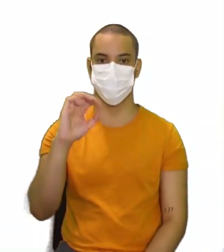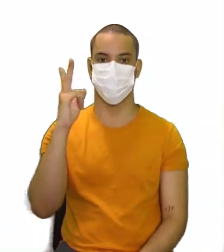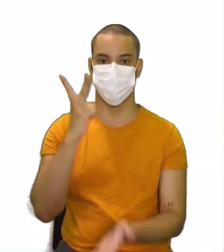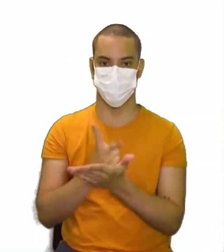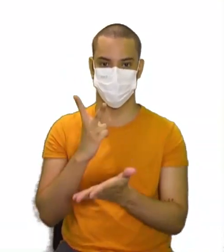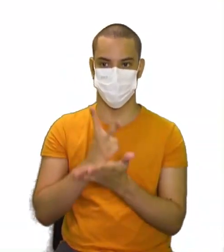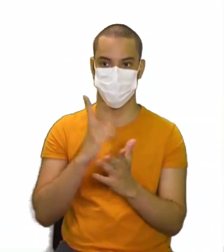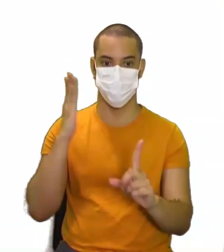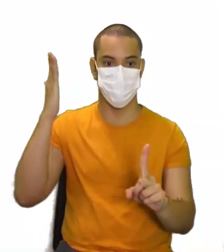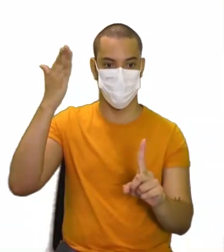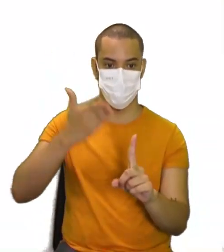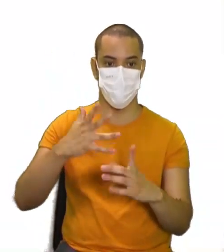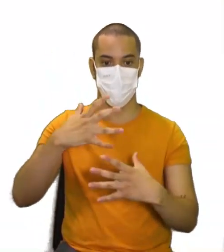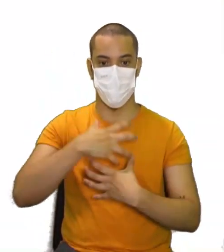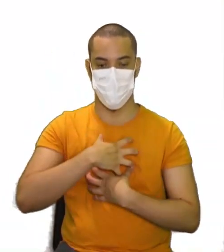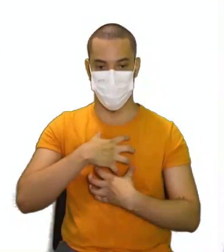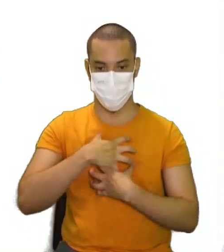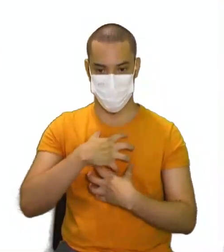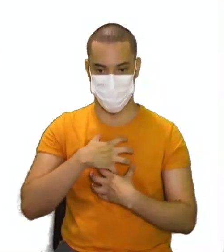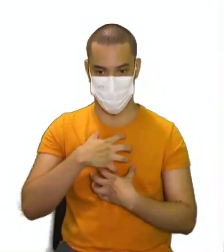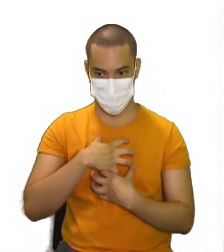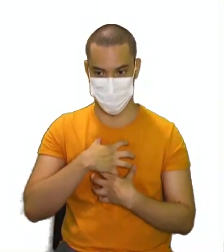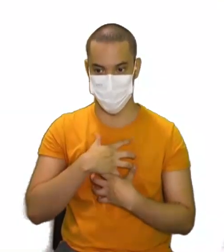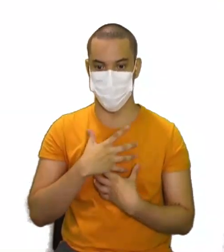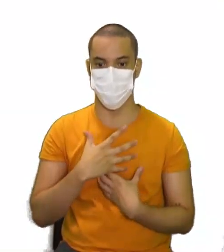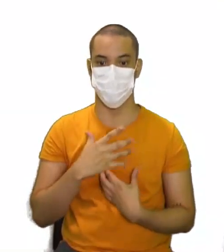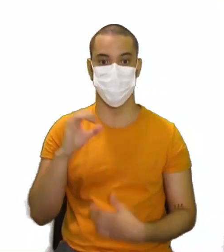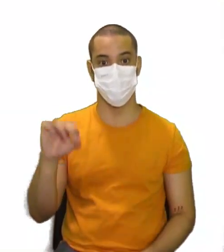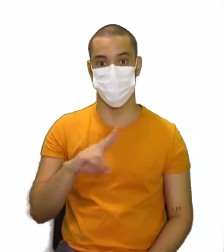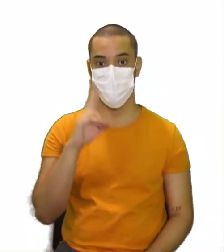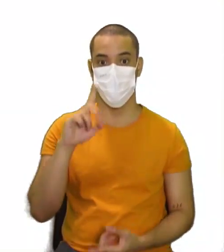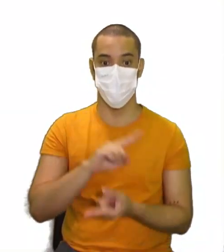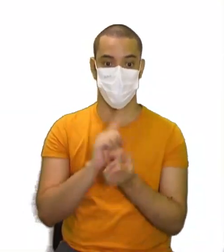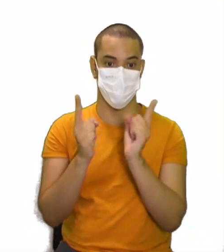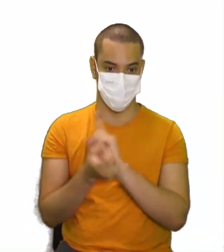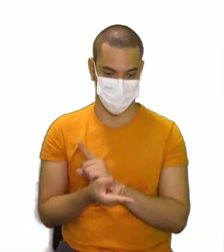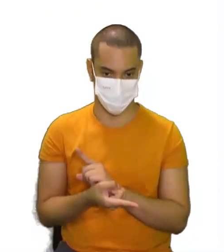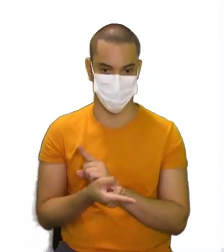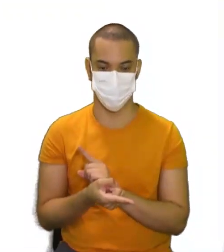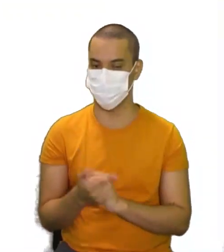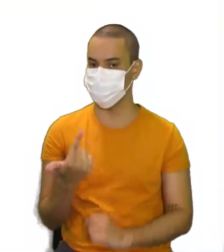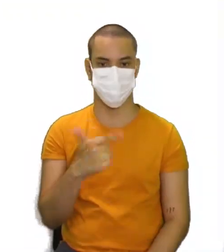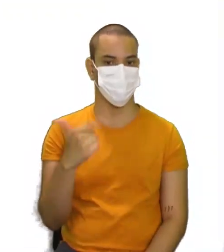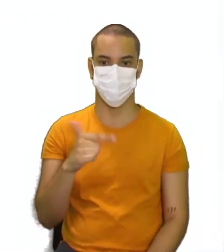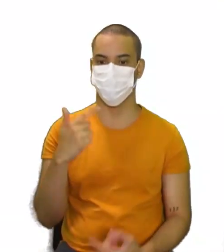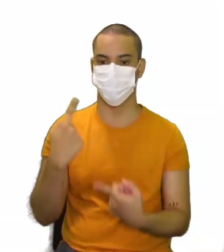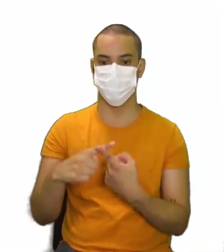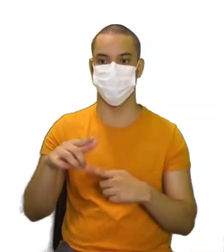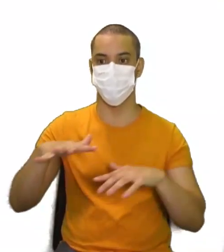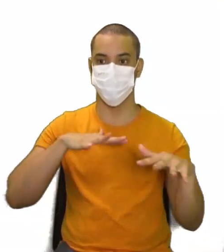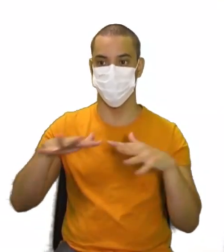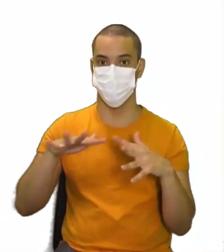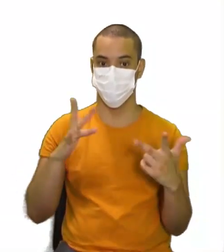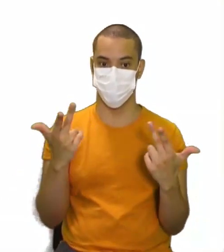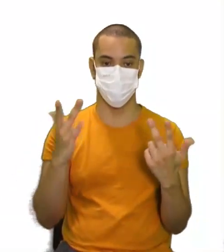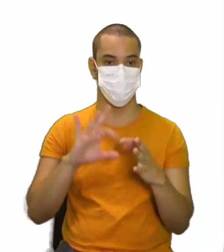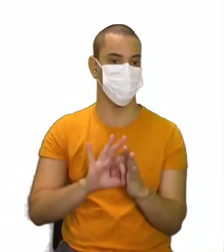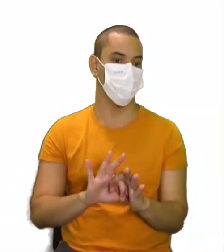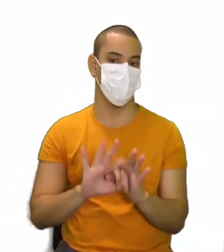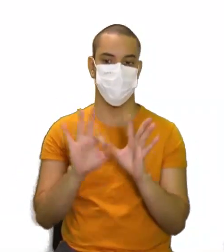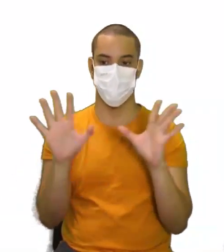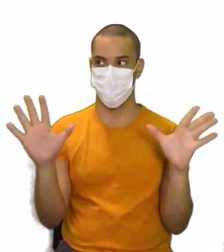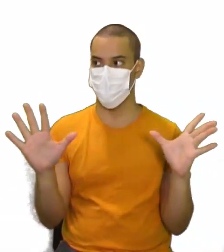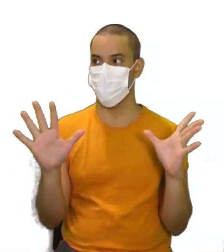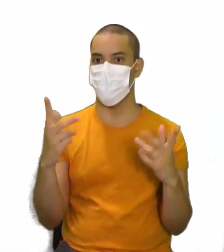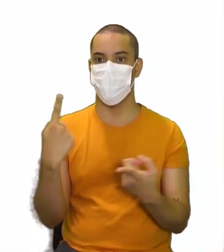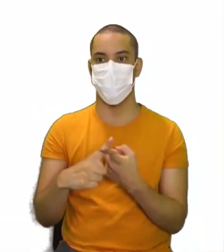direção, sentido, mesmo sentido ou sentido contrário. Não existe. O movimento a carga se move livremente